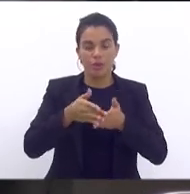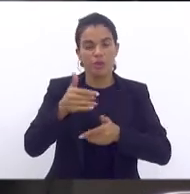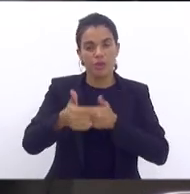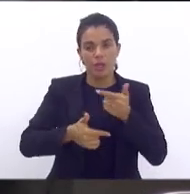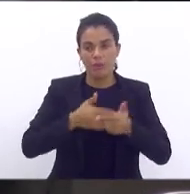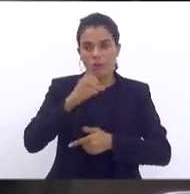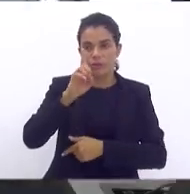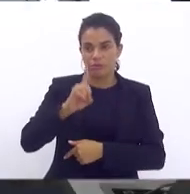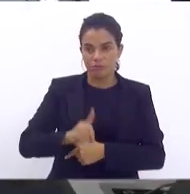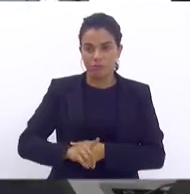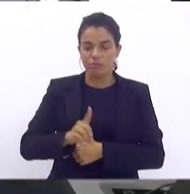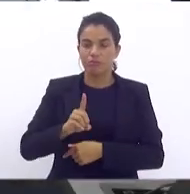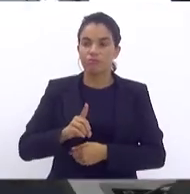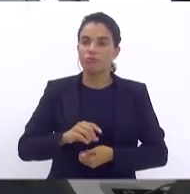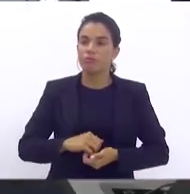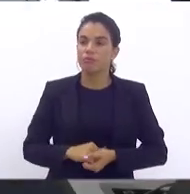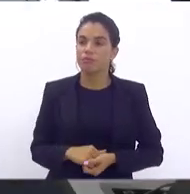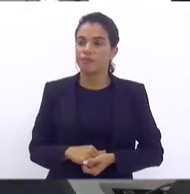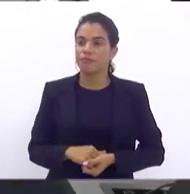de Portos e Costas.